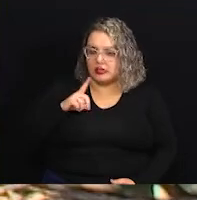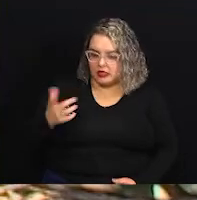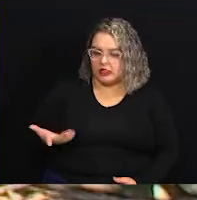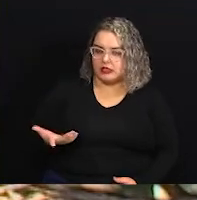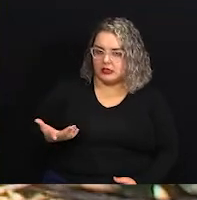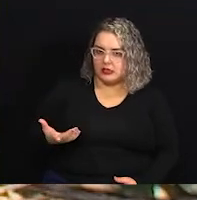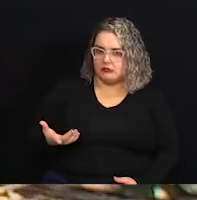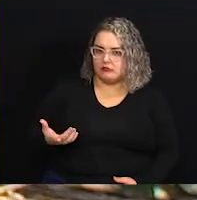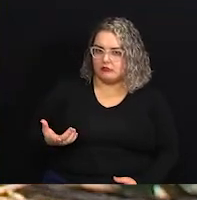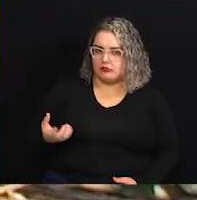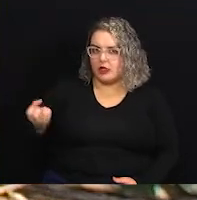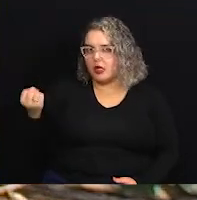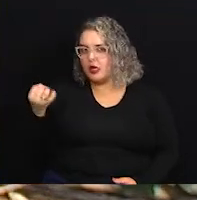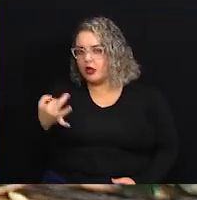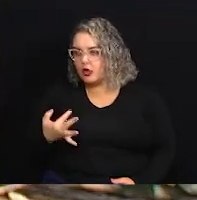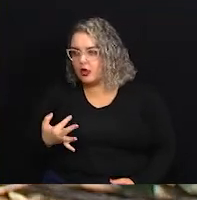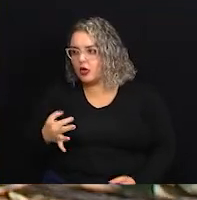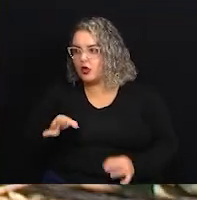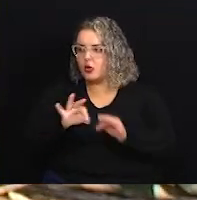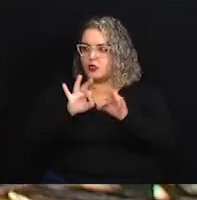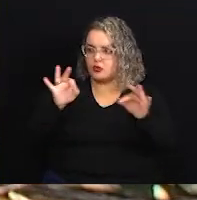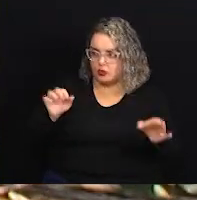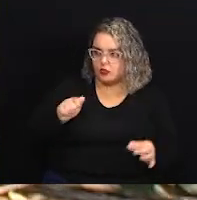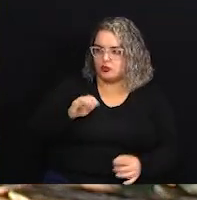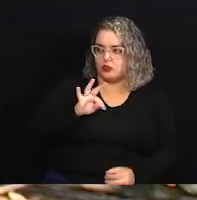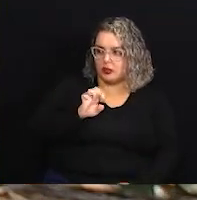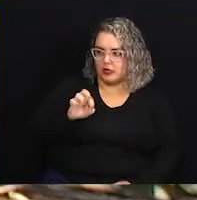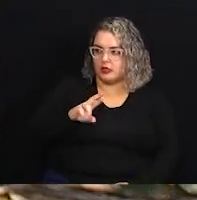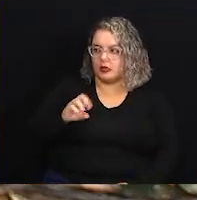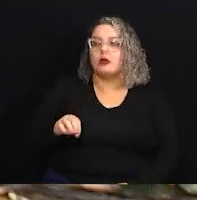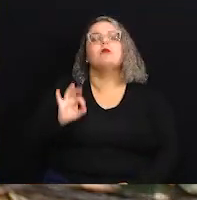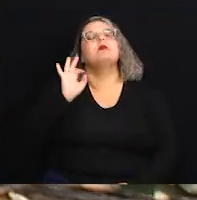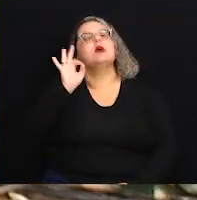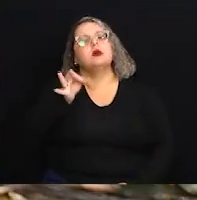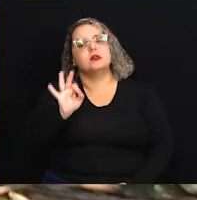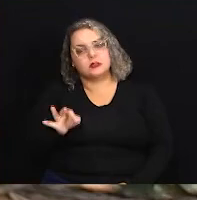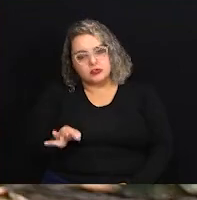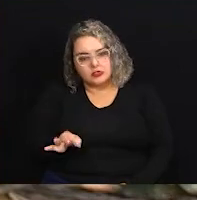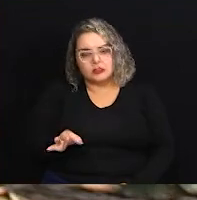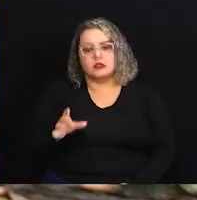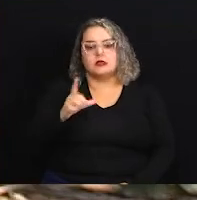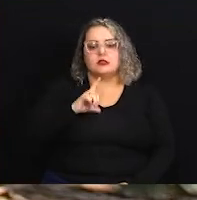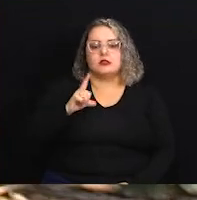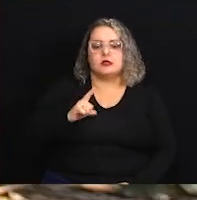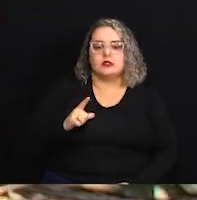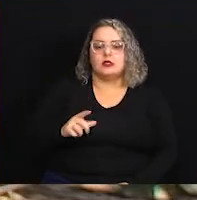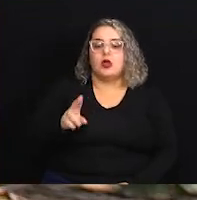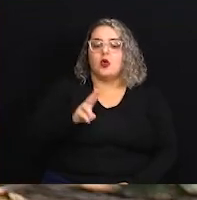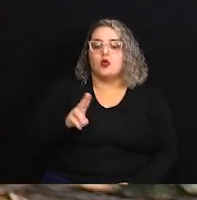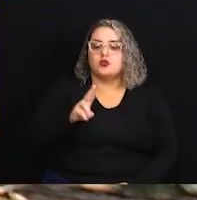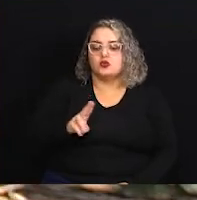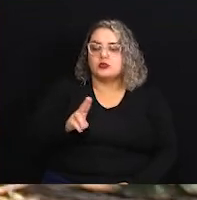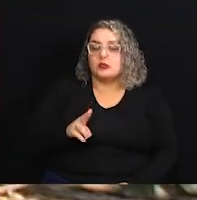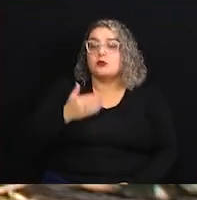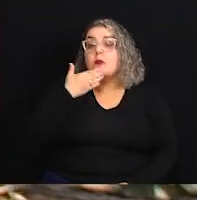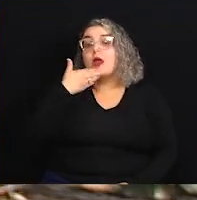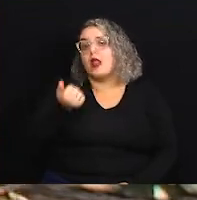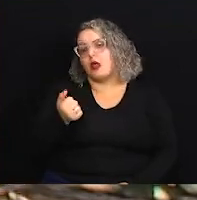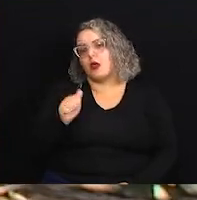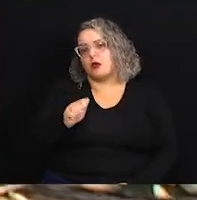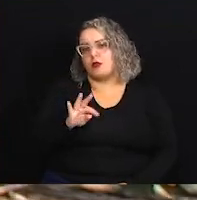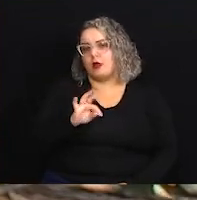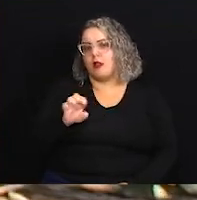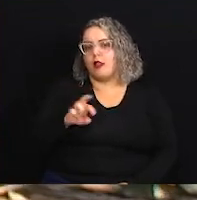a gente teria essa mesma quantidade longe dos aterros, é isso? Exatamente, a gente está aí otimizando o